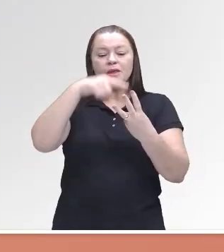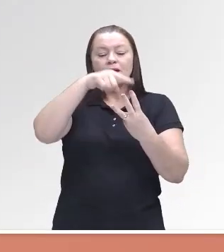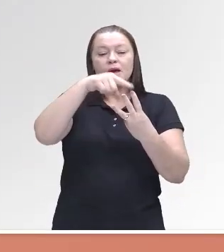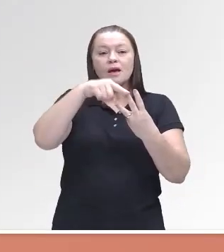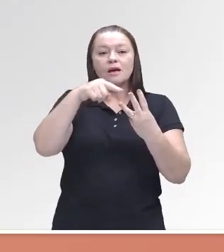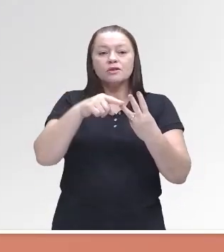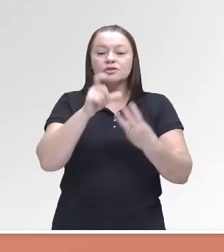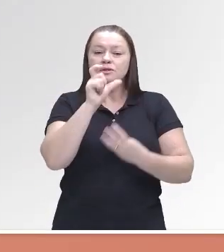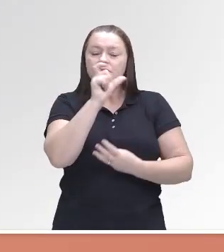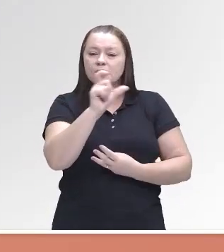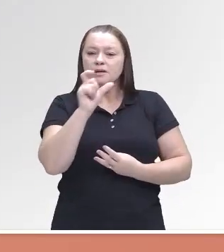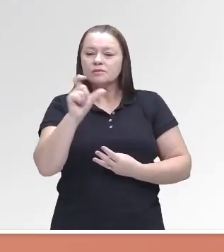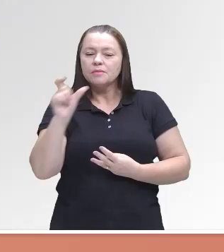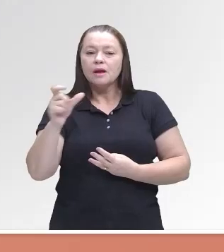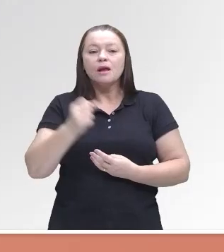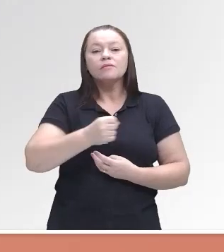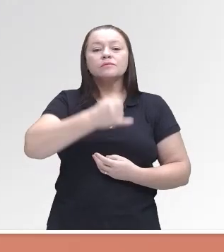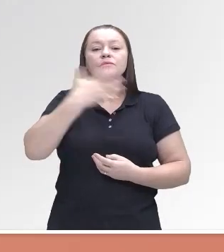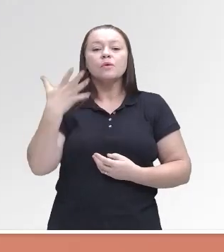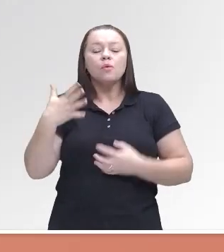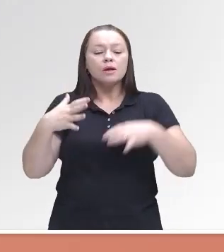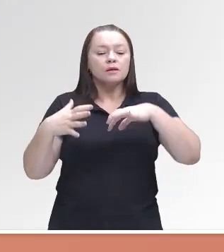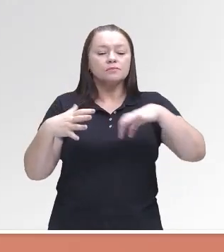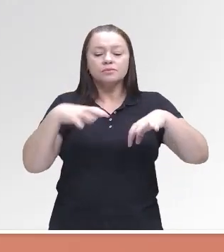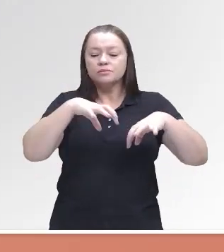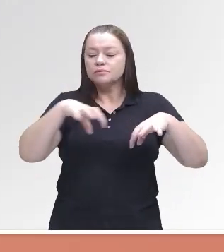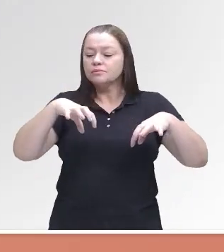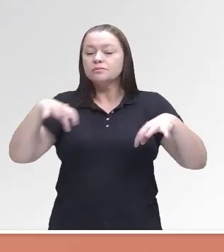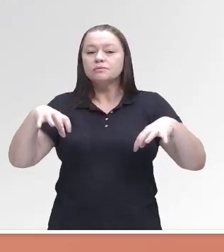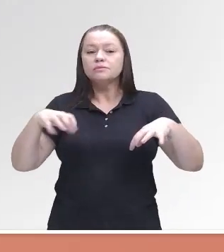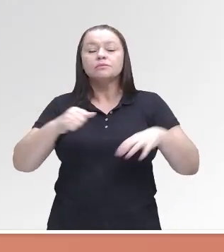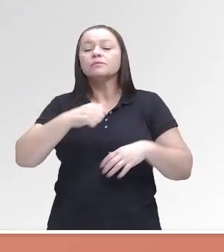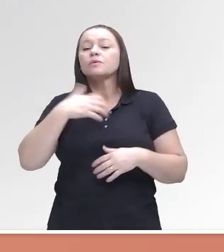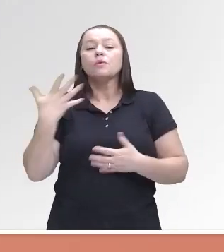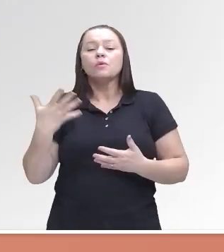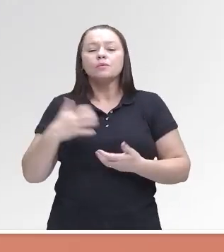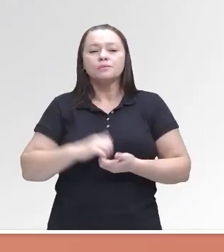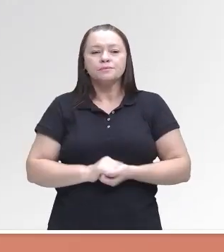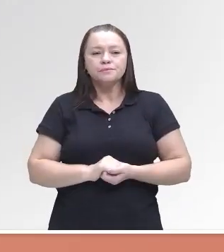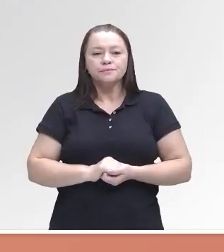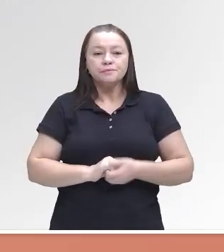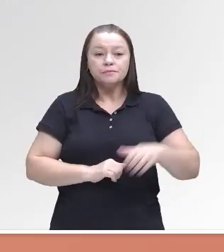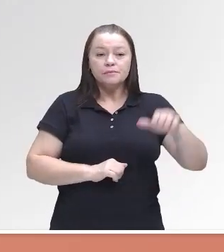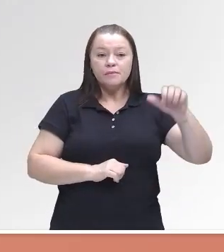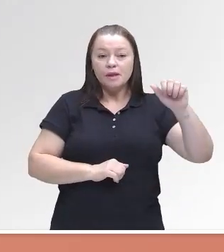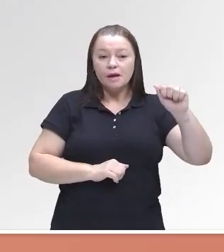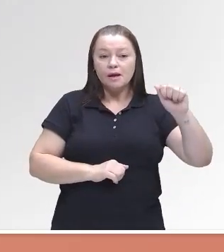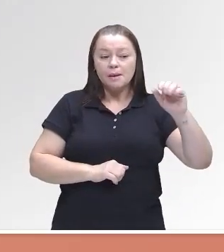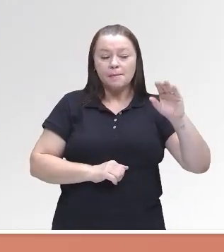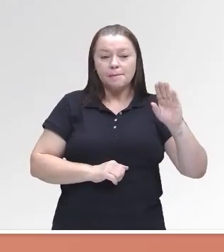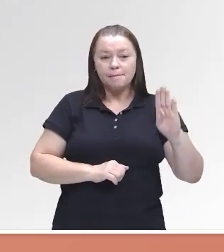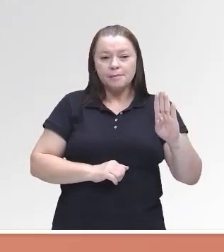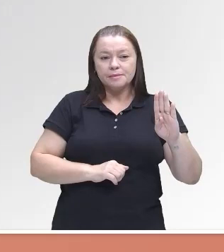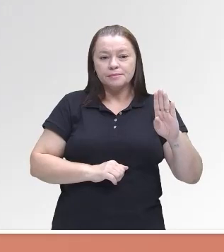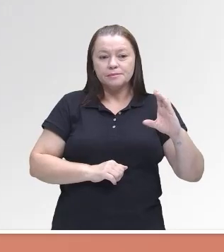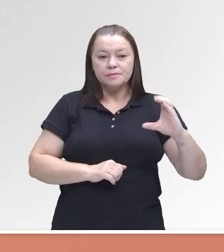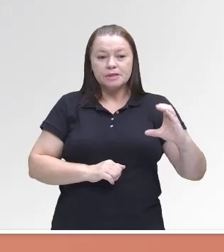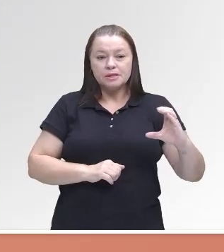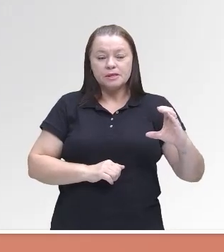acordo com o número de sílabas, podem ser classificadas como dissílaba,